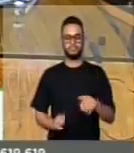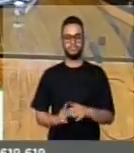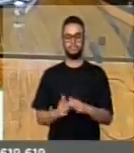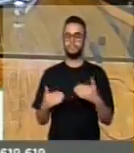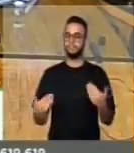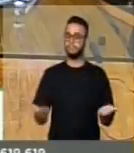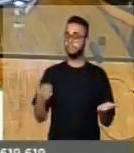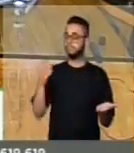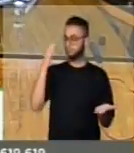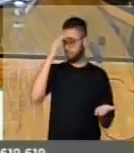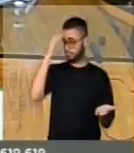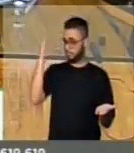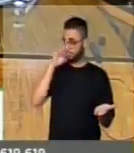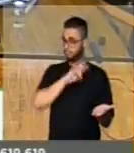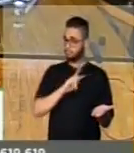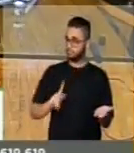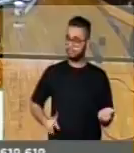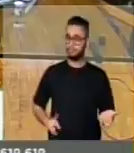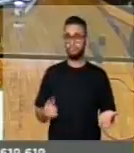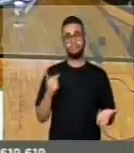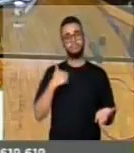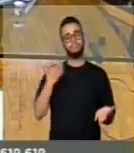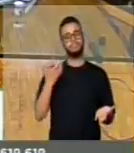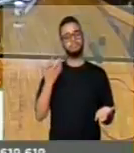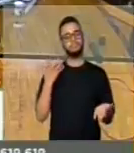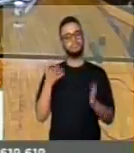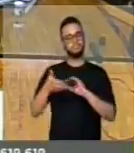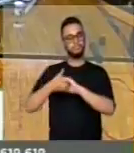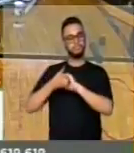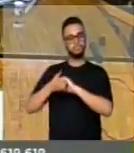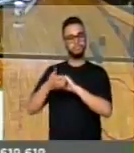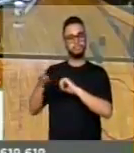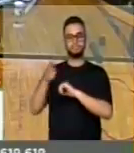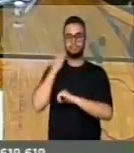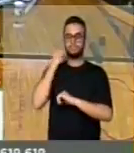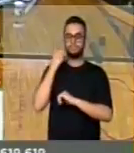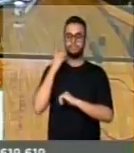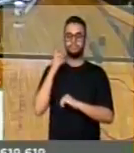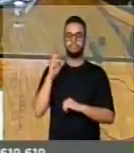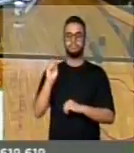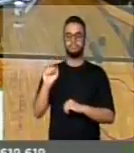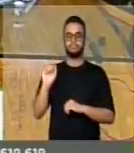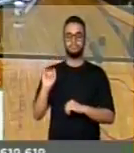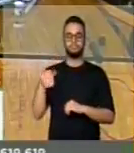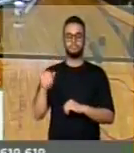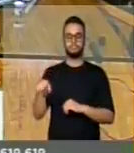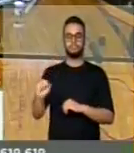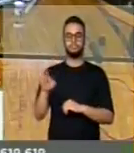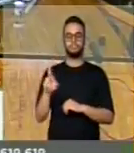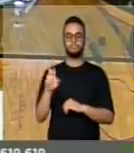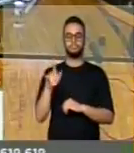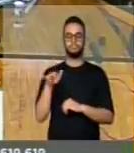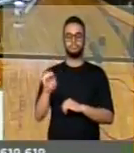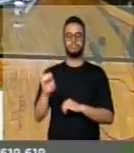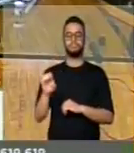eu quero me congratular com o deputado Silas Freire,